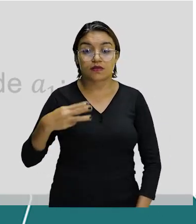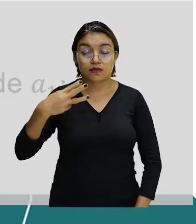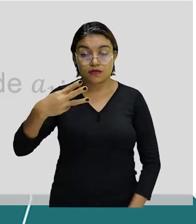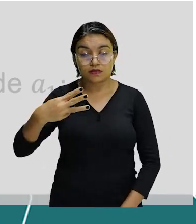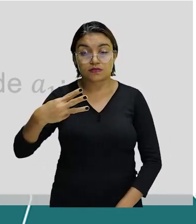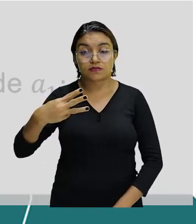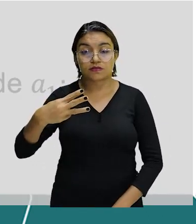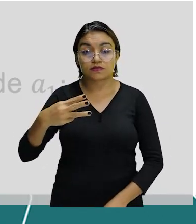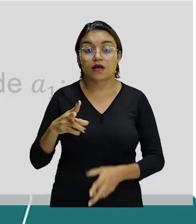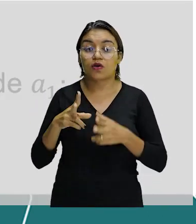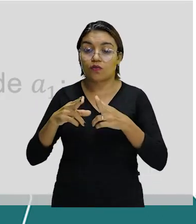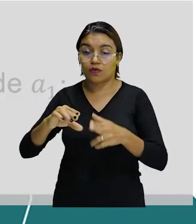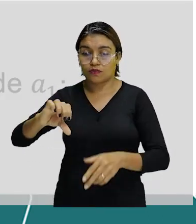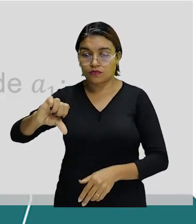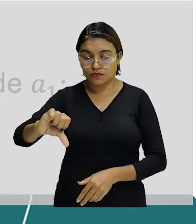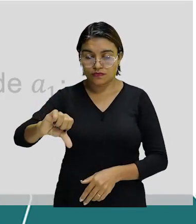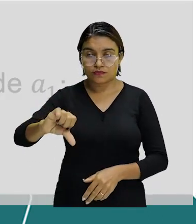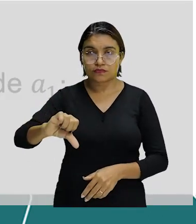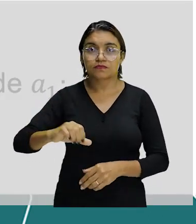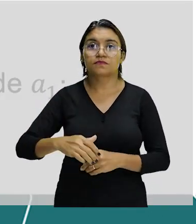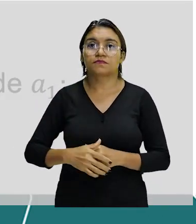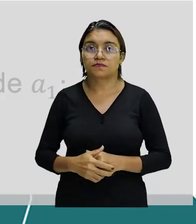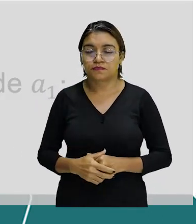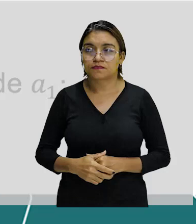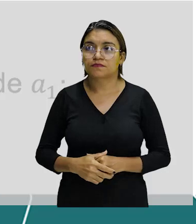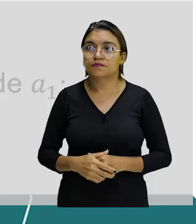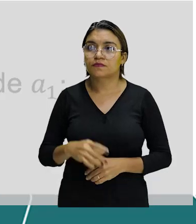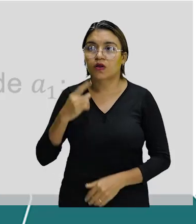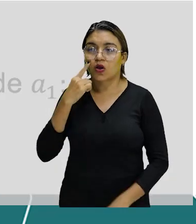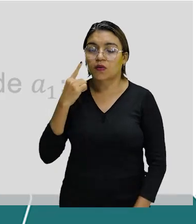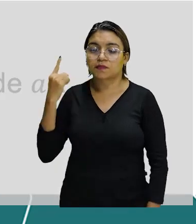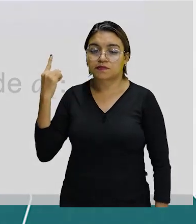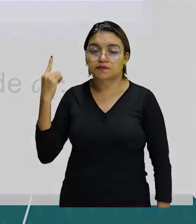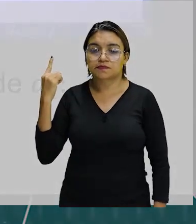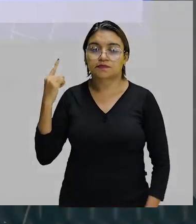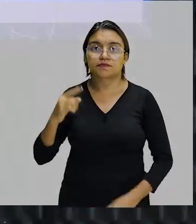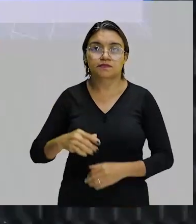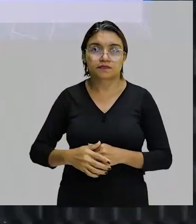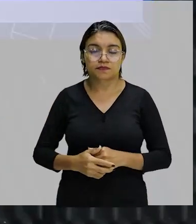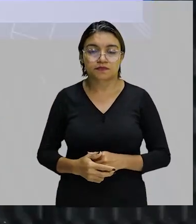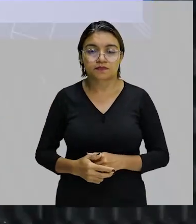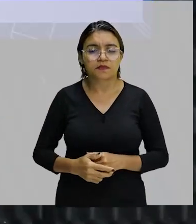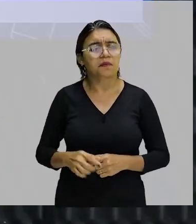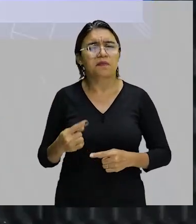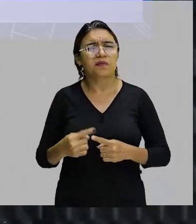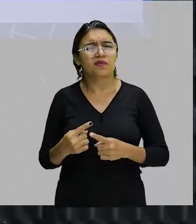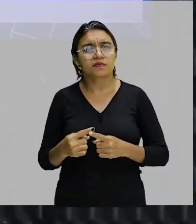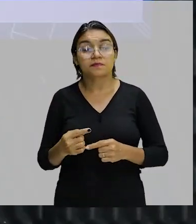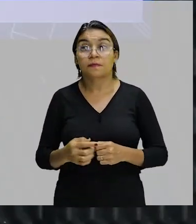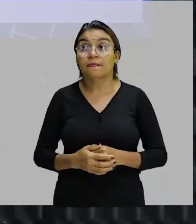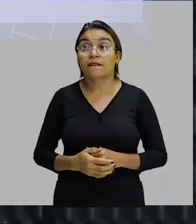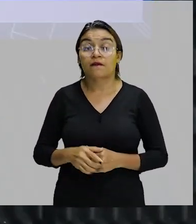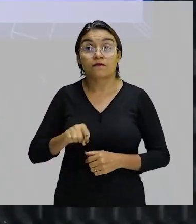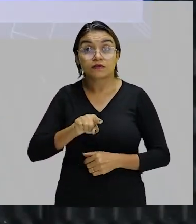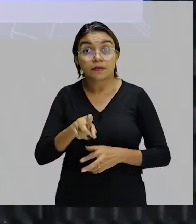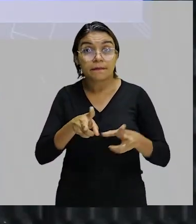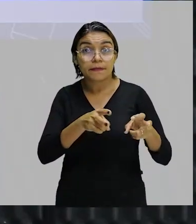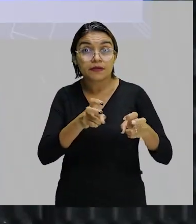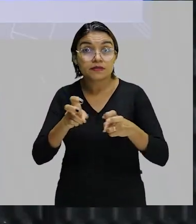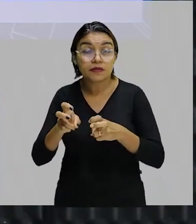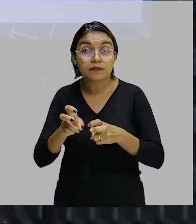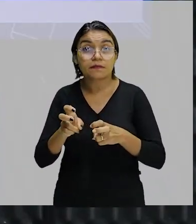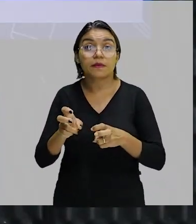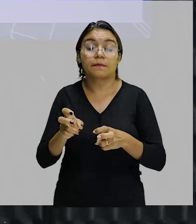ficou A1 vezes Q à terceira. E mantive, tá, a igualdade, o igual a 9. Por que disso? Para que você perceba que a